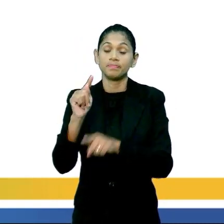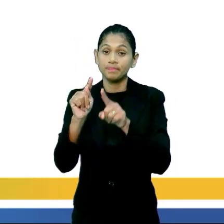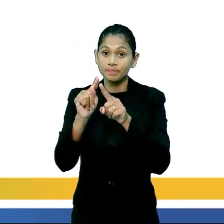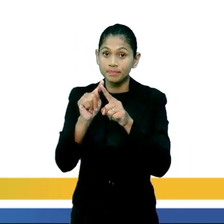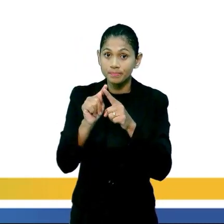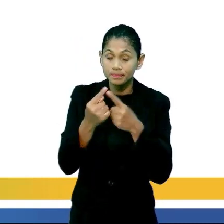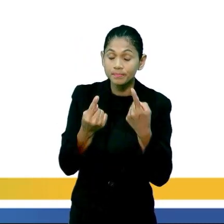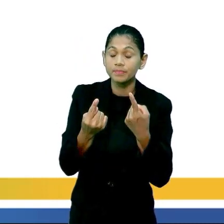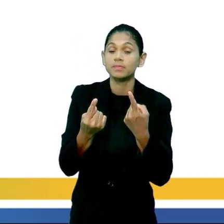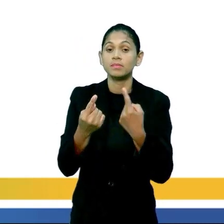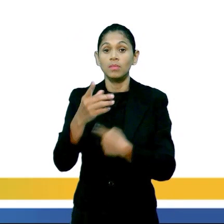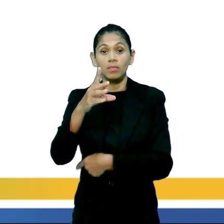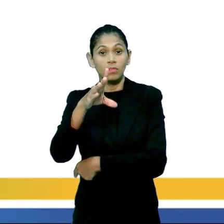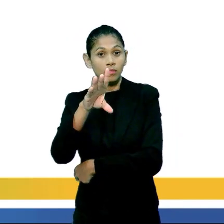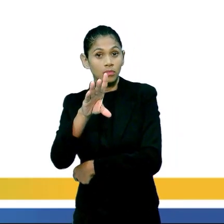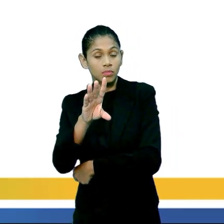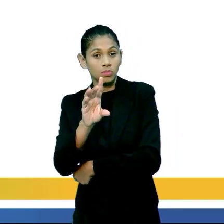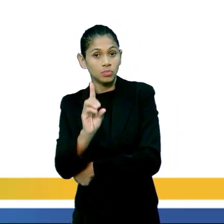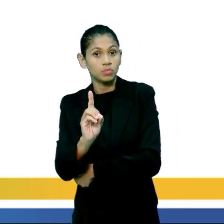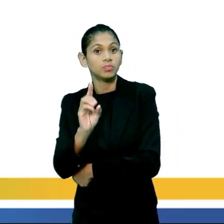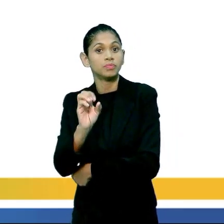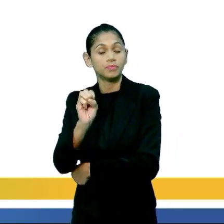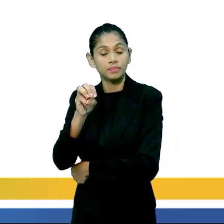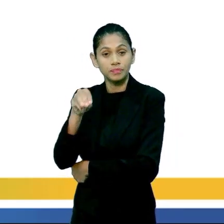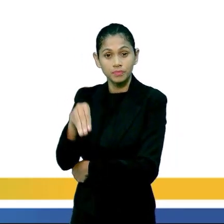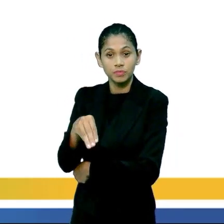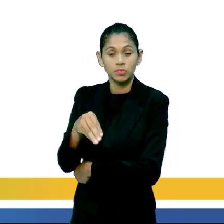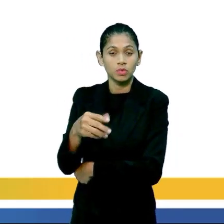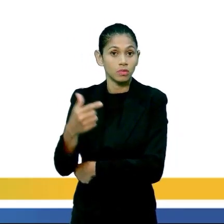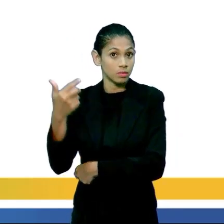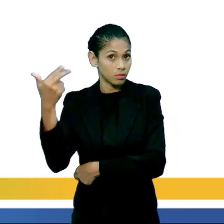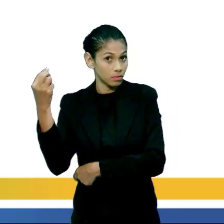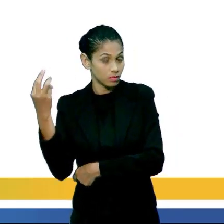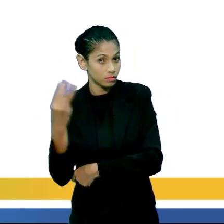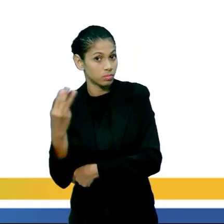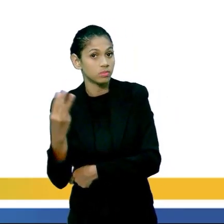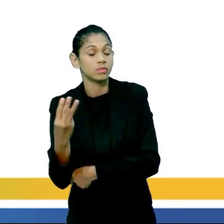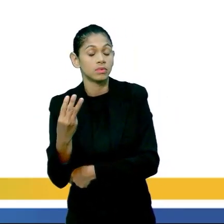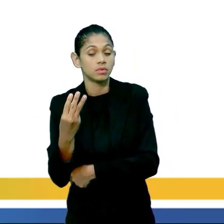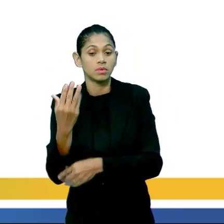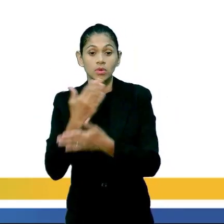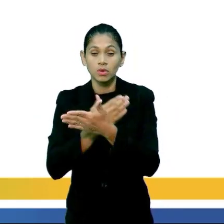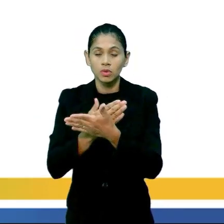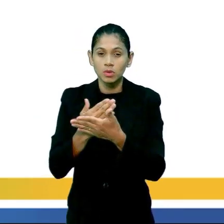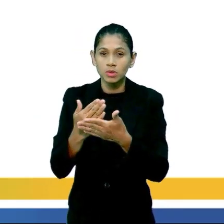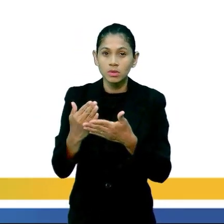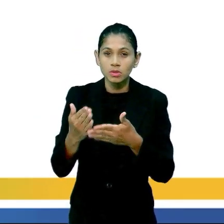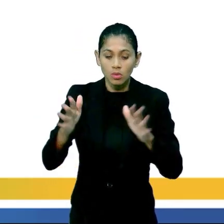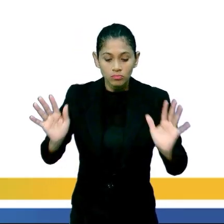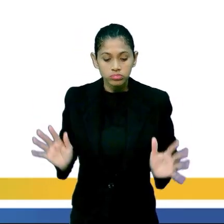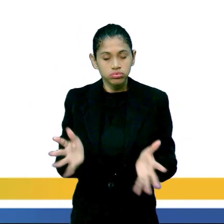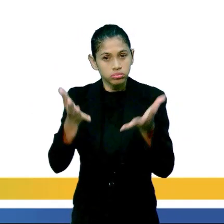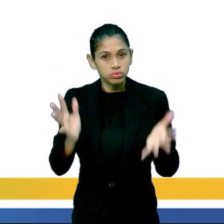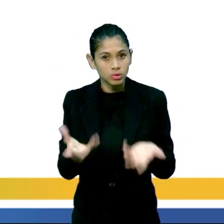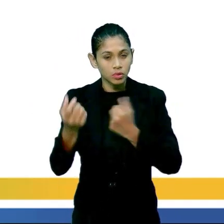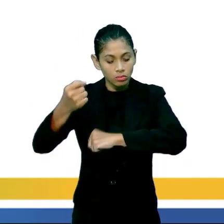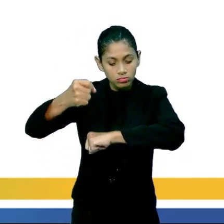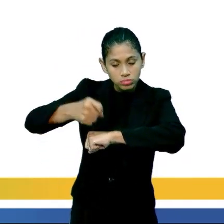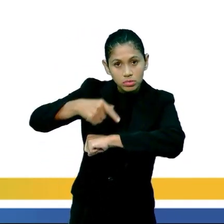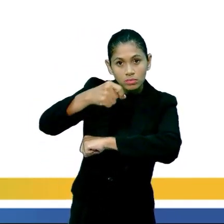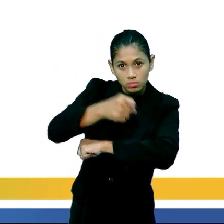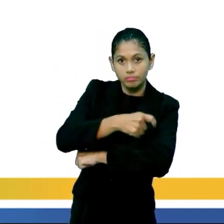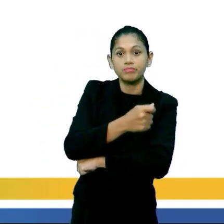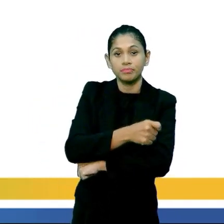de Portugal, decidiu iniciar a colonização, efetivar a colonização, por medo dos invasores, como a França, a Inglaterra e a